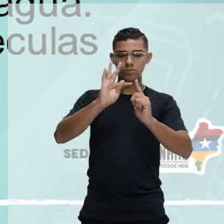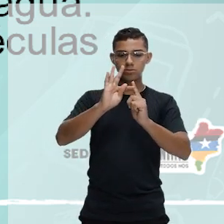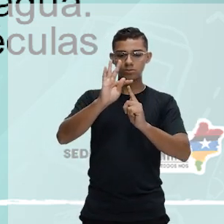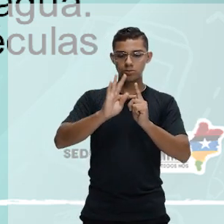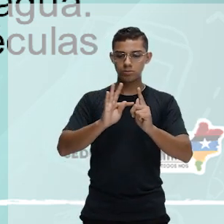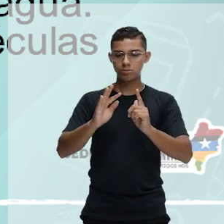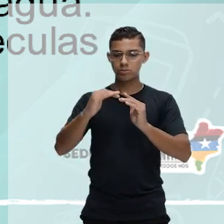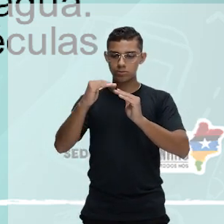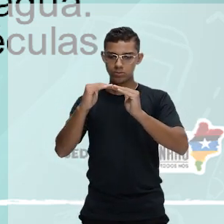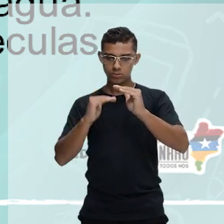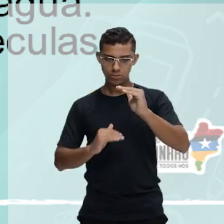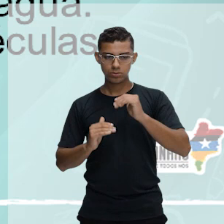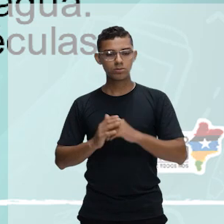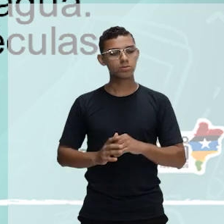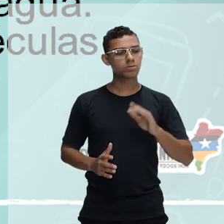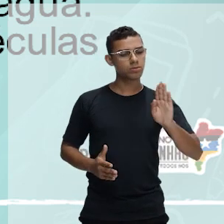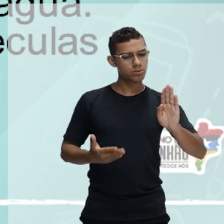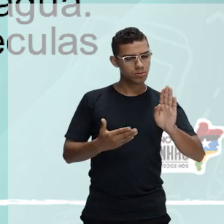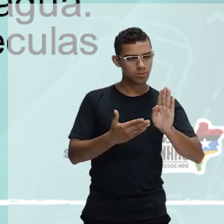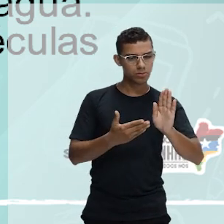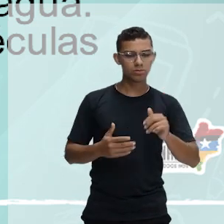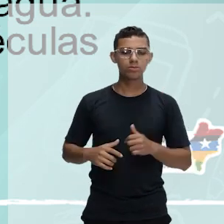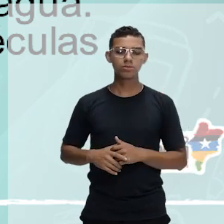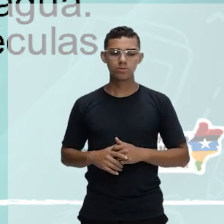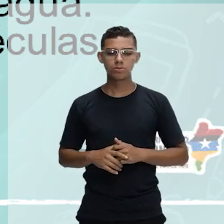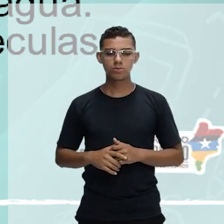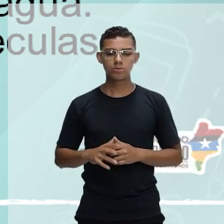da energia cinética da água.